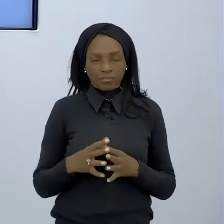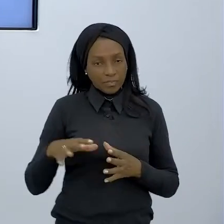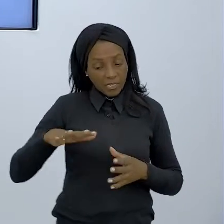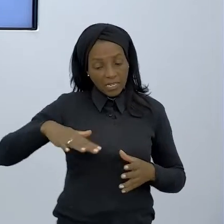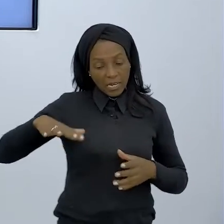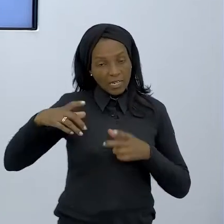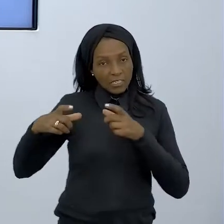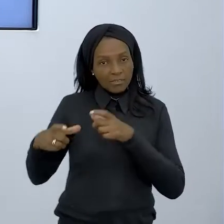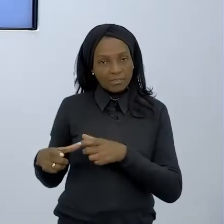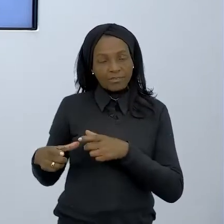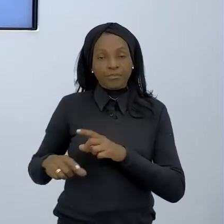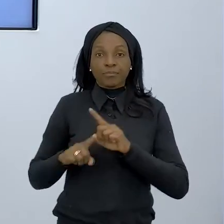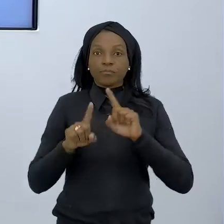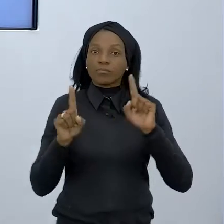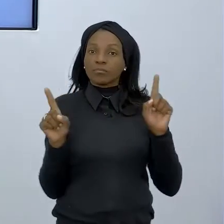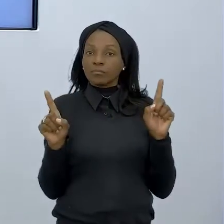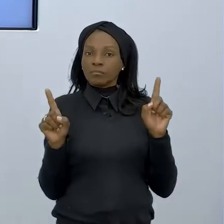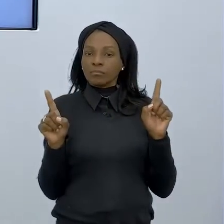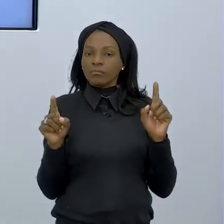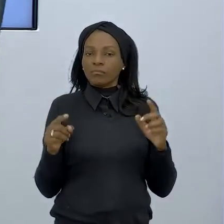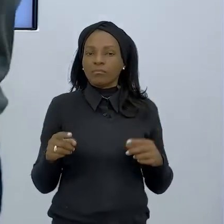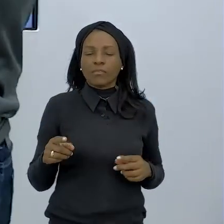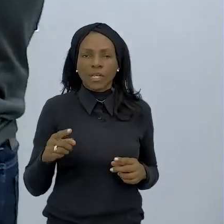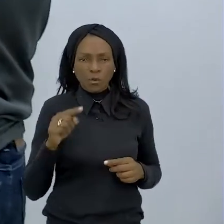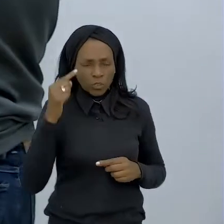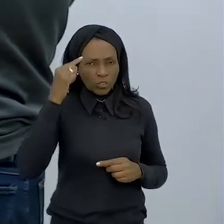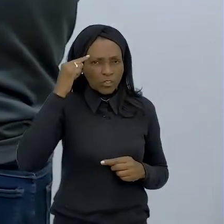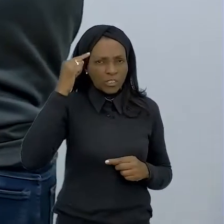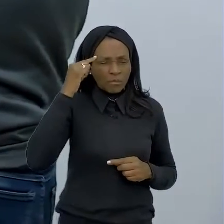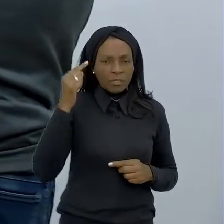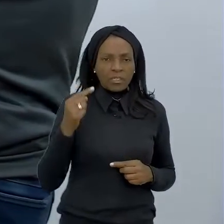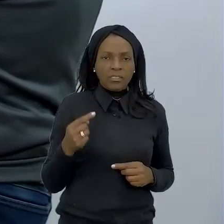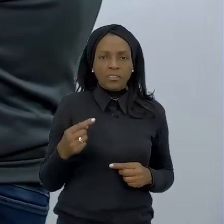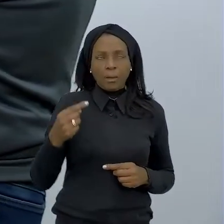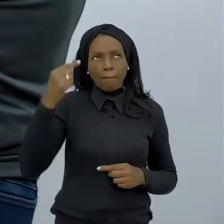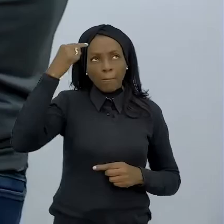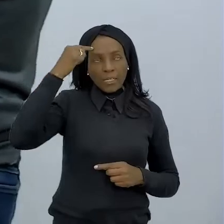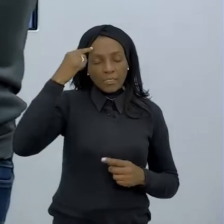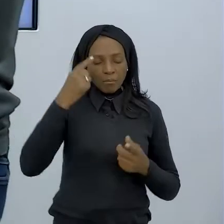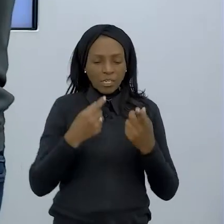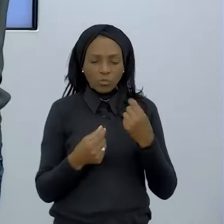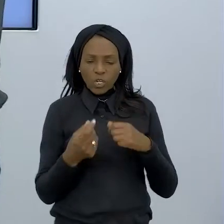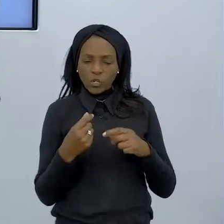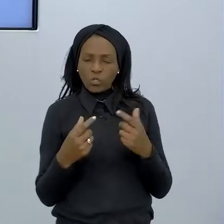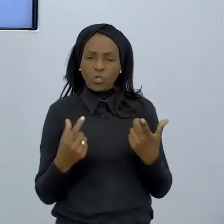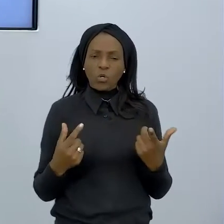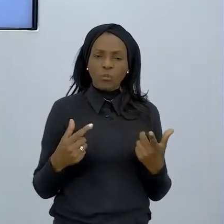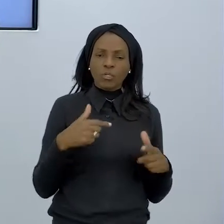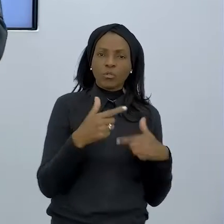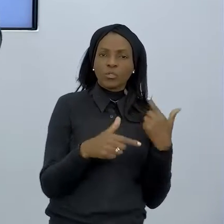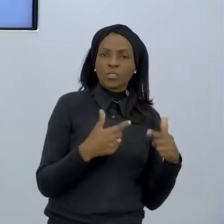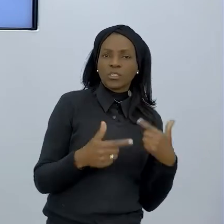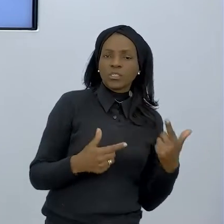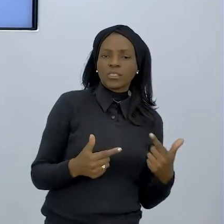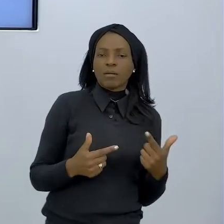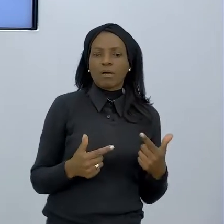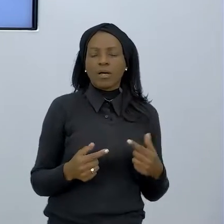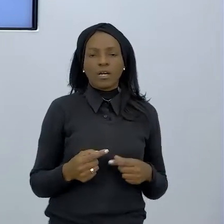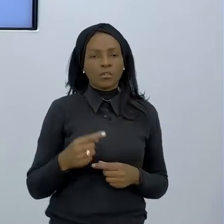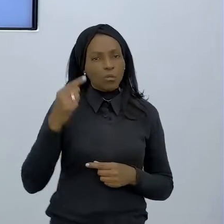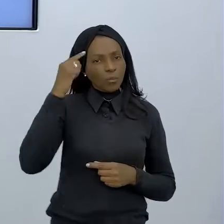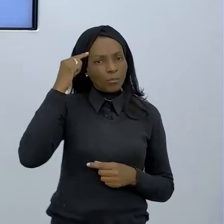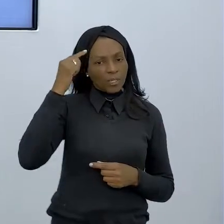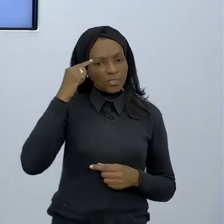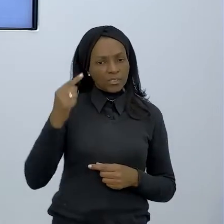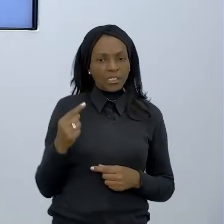local. Mas, quando a gente associa pensamento econômico, trabalho, nessa